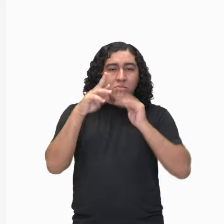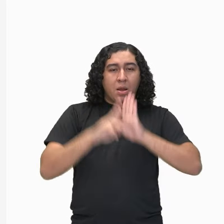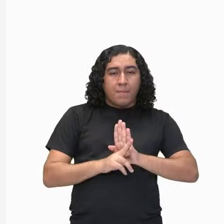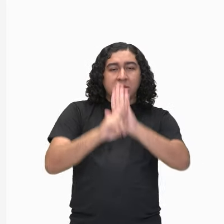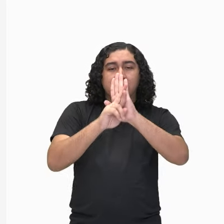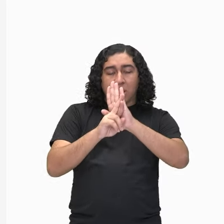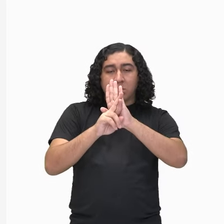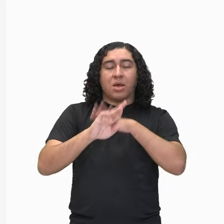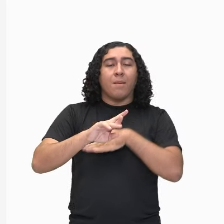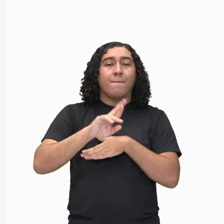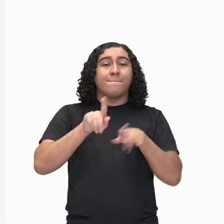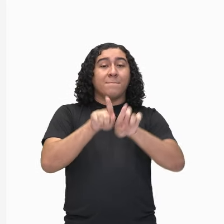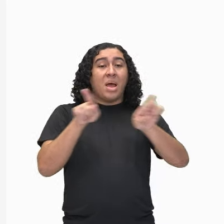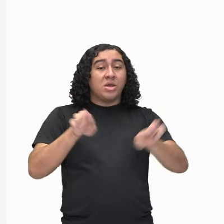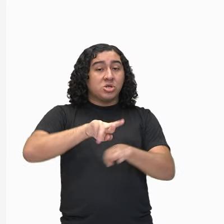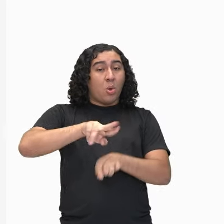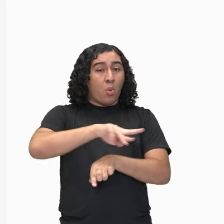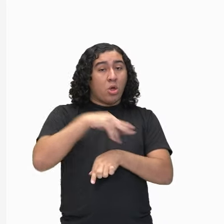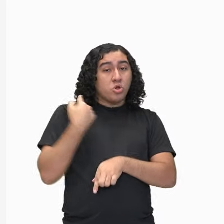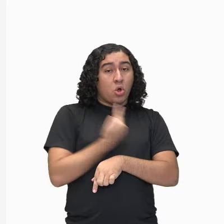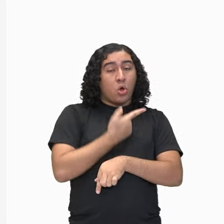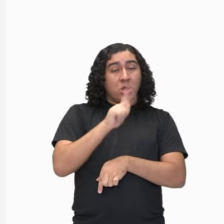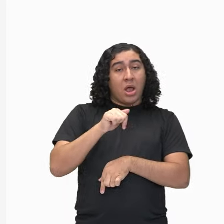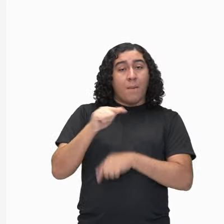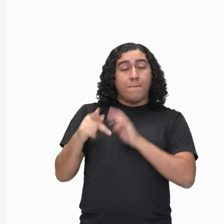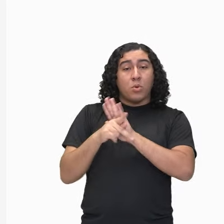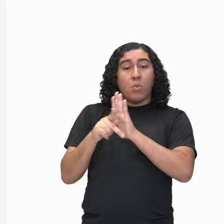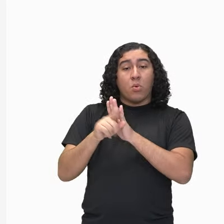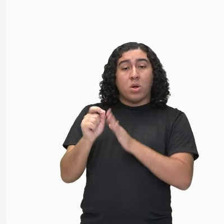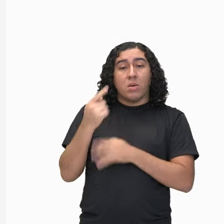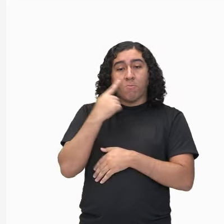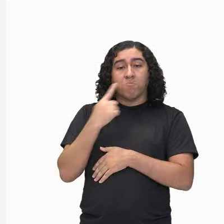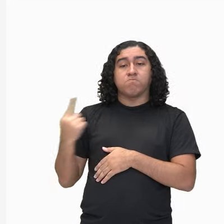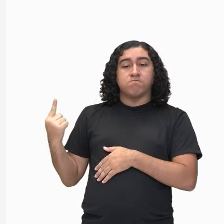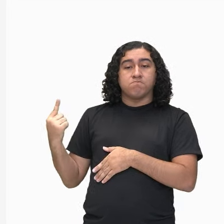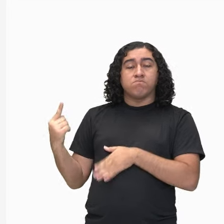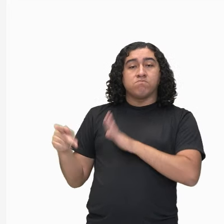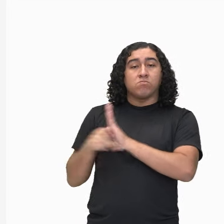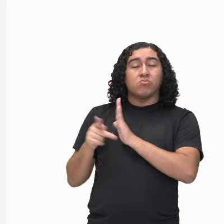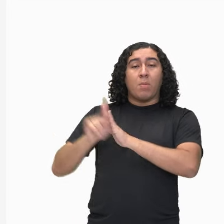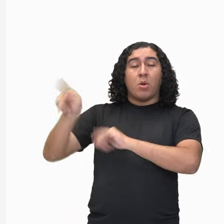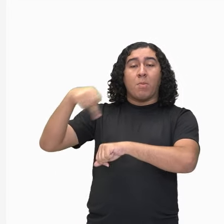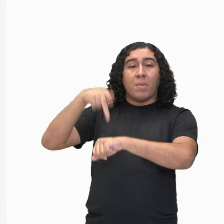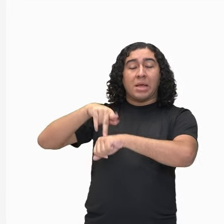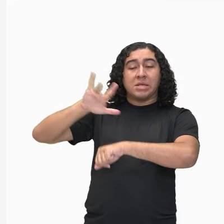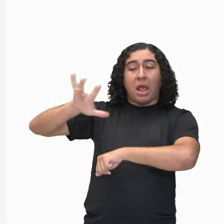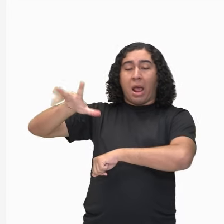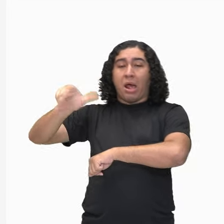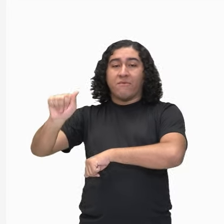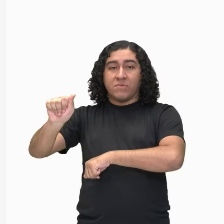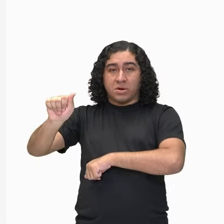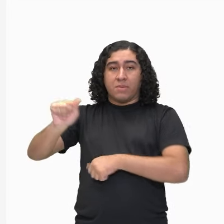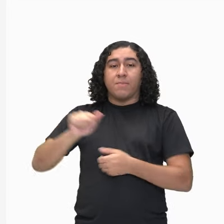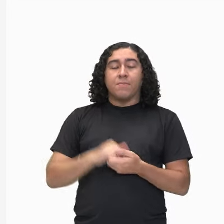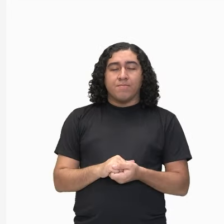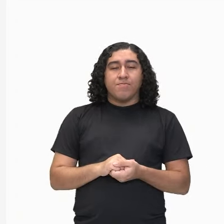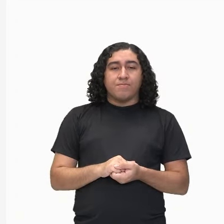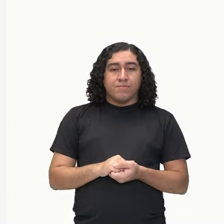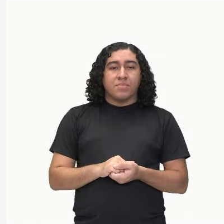é uma espécie nossa, é o caramujo gigante africano. Então, essa espécie ela é considerada